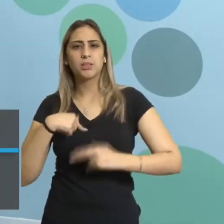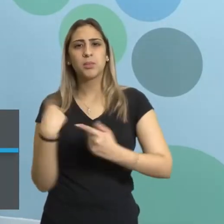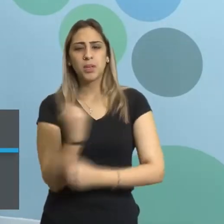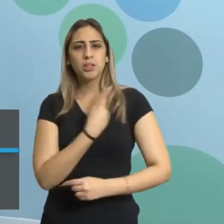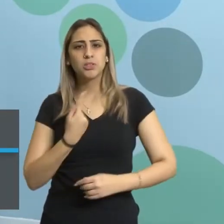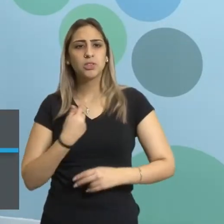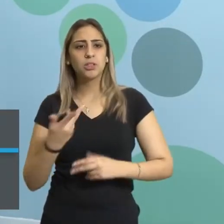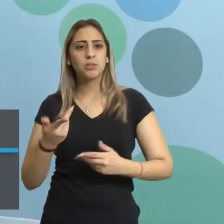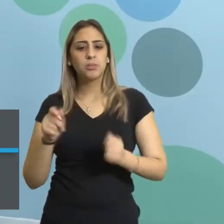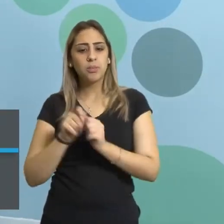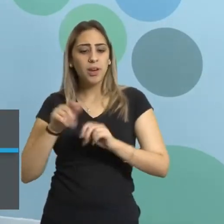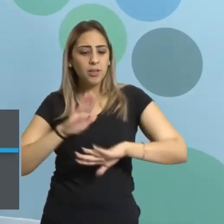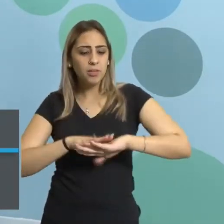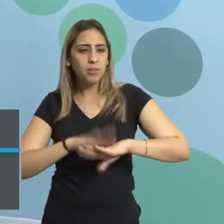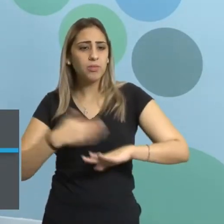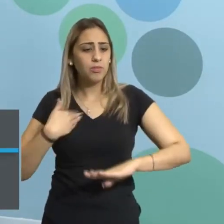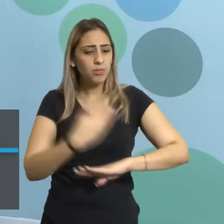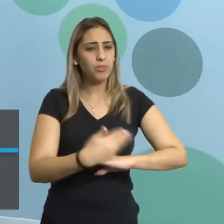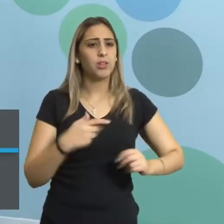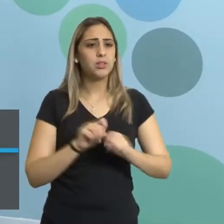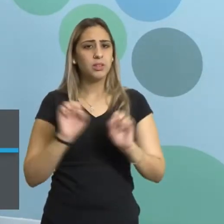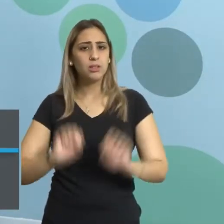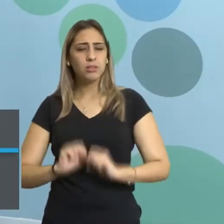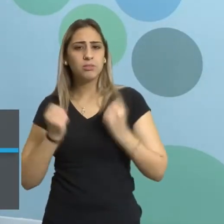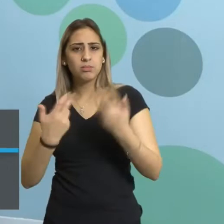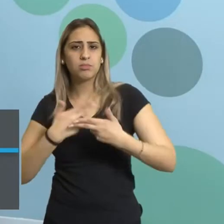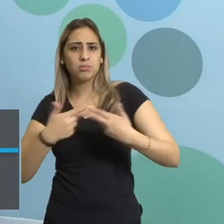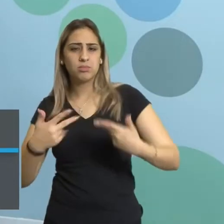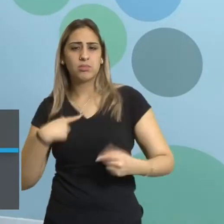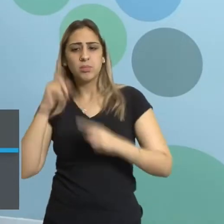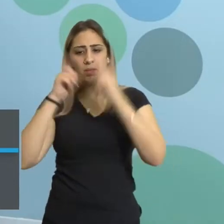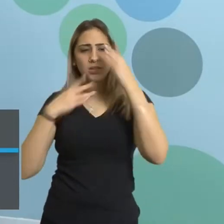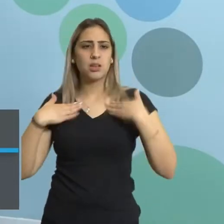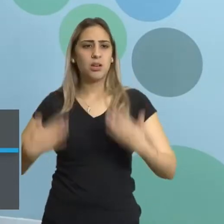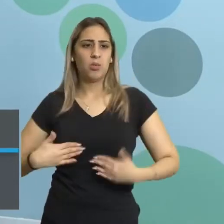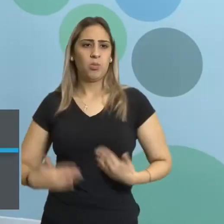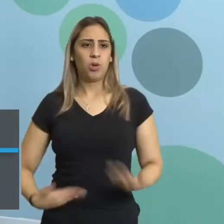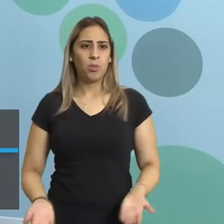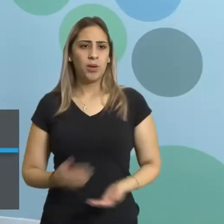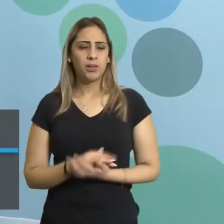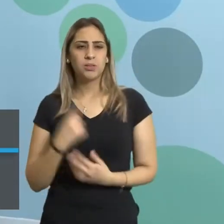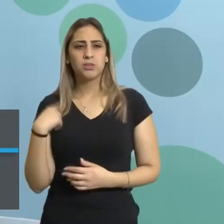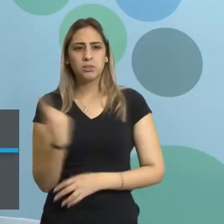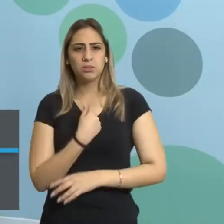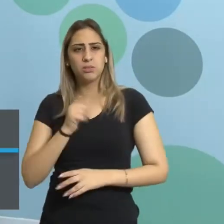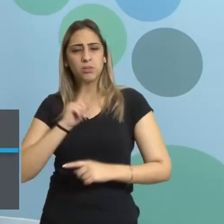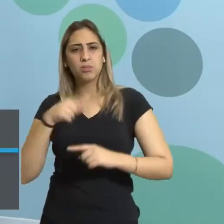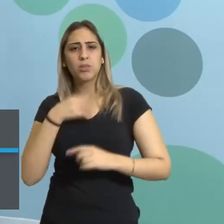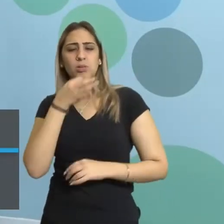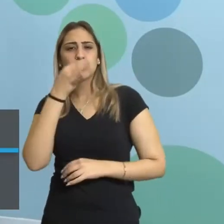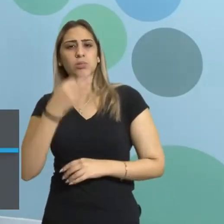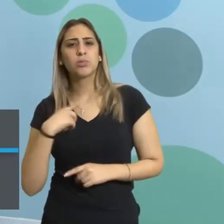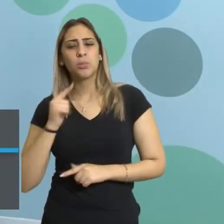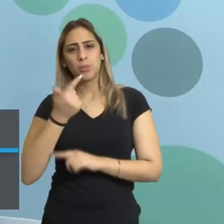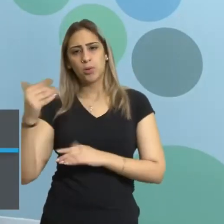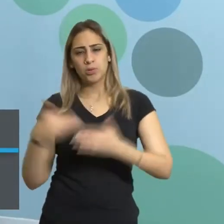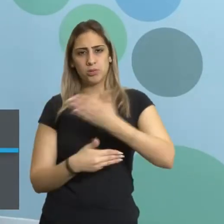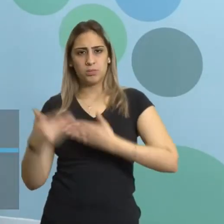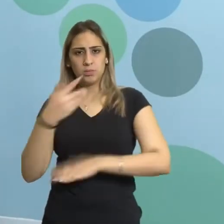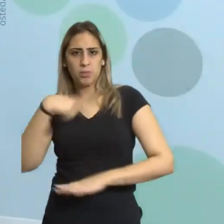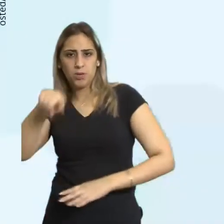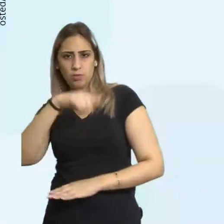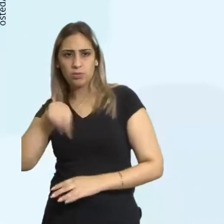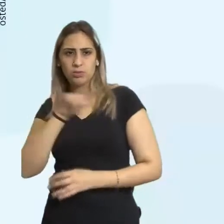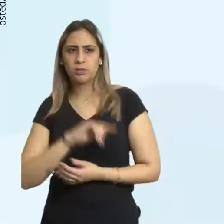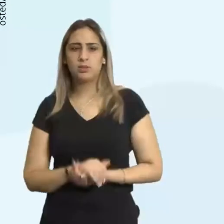vezes para para se mover né para se movimentar para se expressar corporalmente que a gente tem uma sugestão aqui também O slide